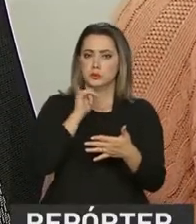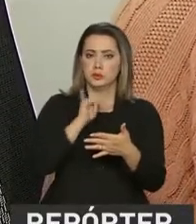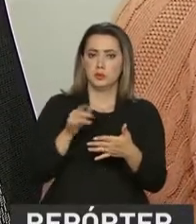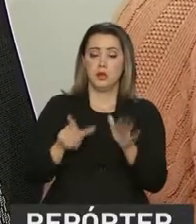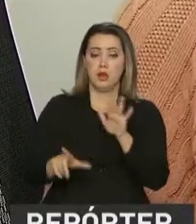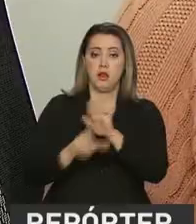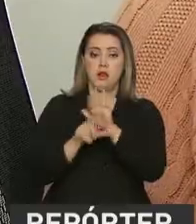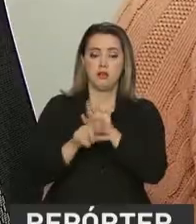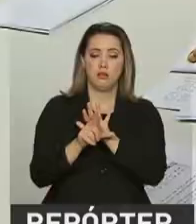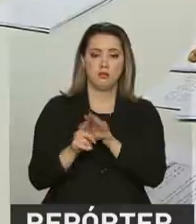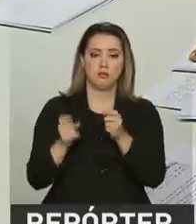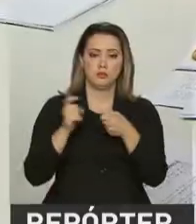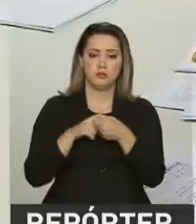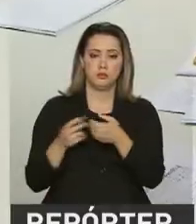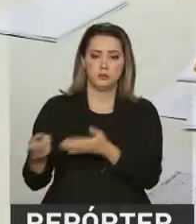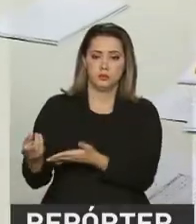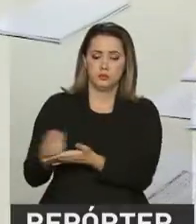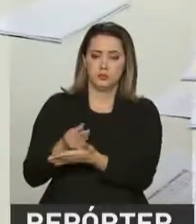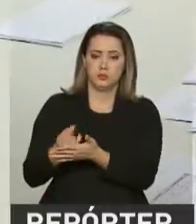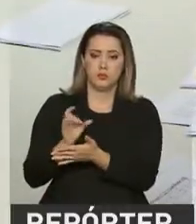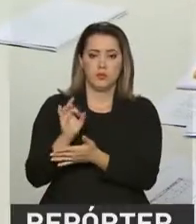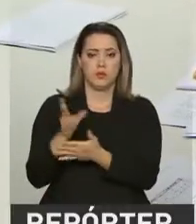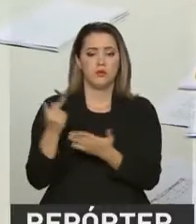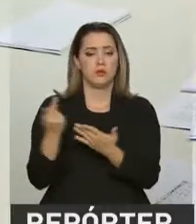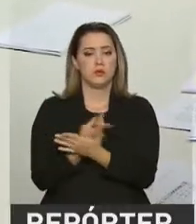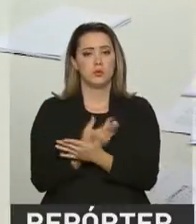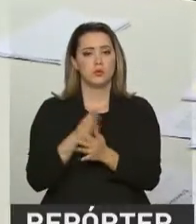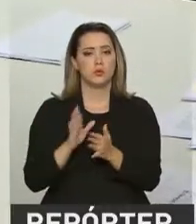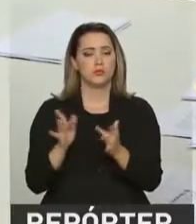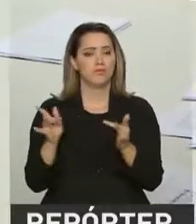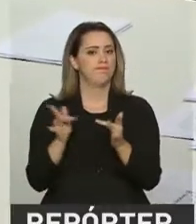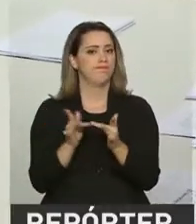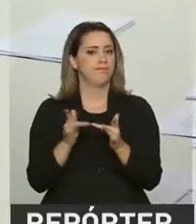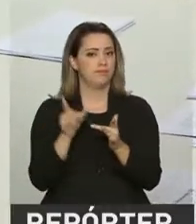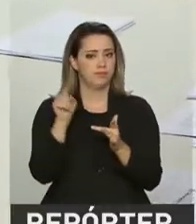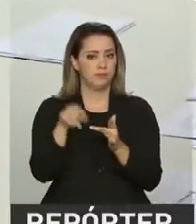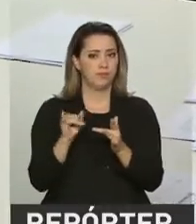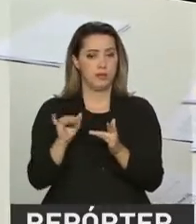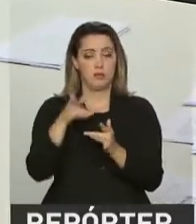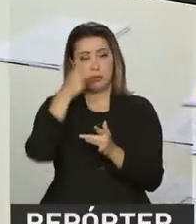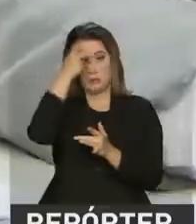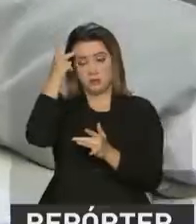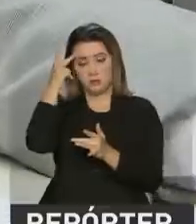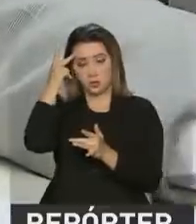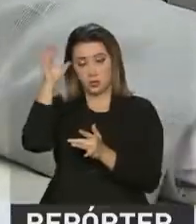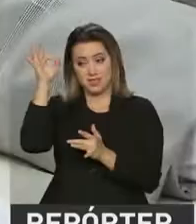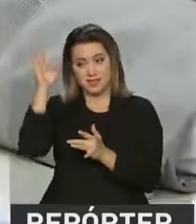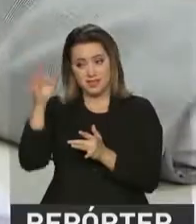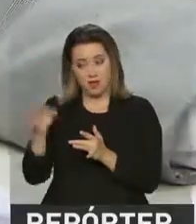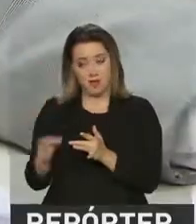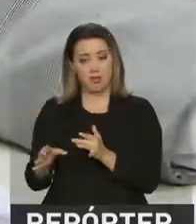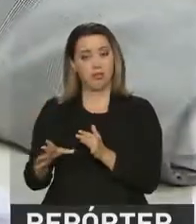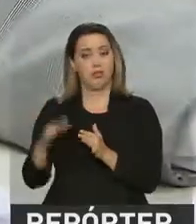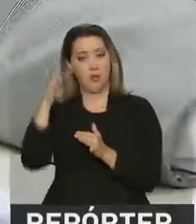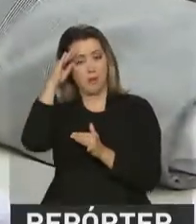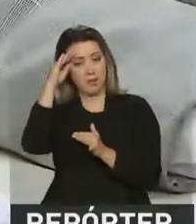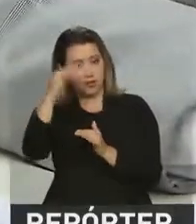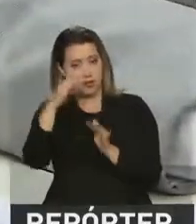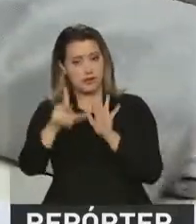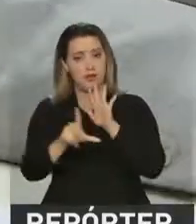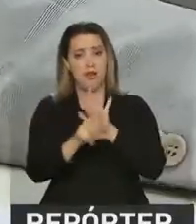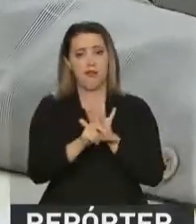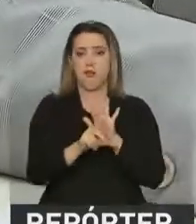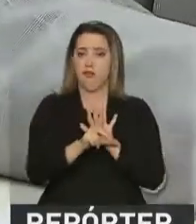repatriação de ativos prevê que só serão aceitas declarações de contribuintes que tenham bens ou recursos